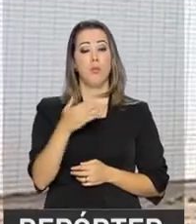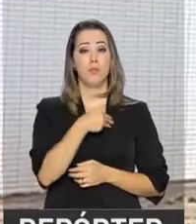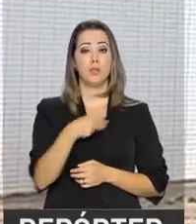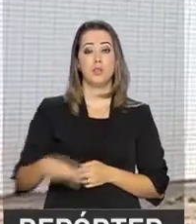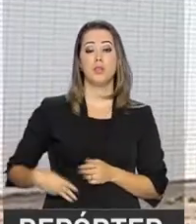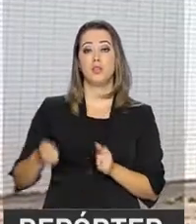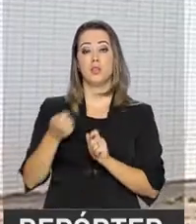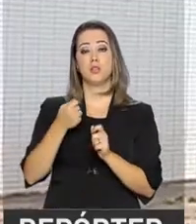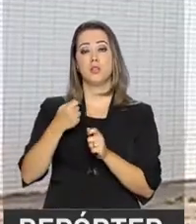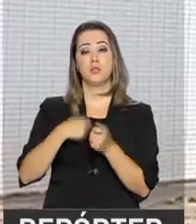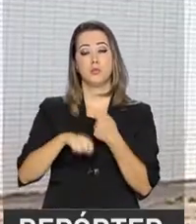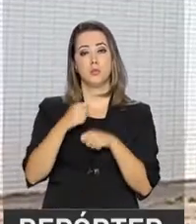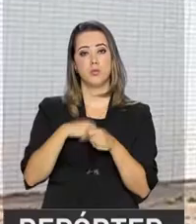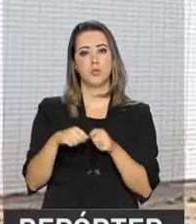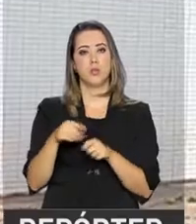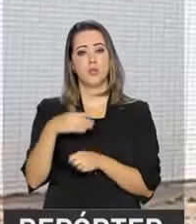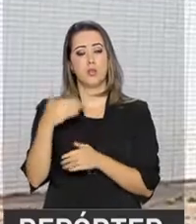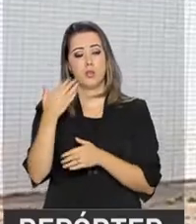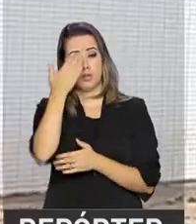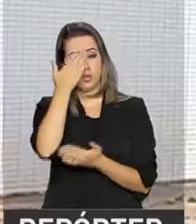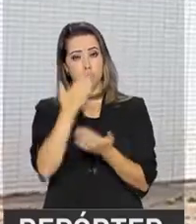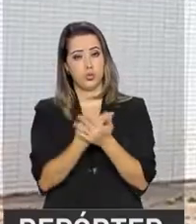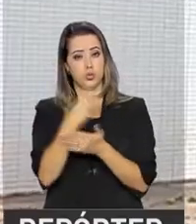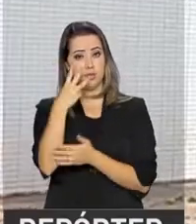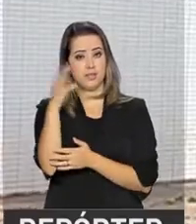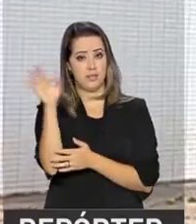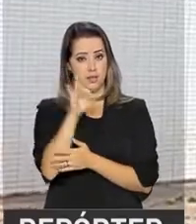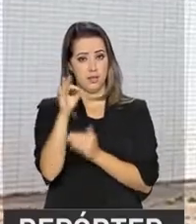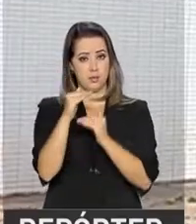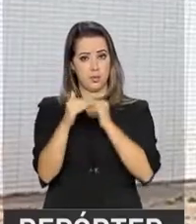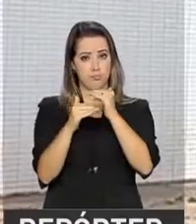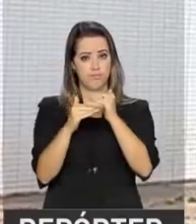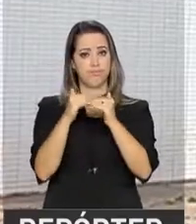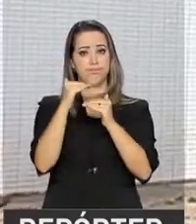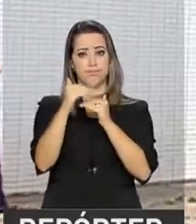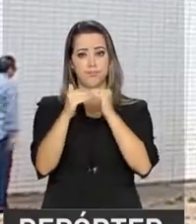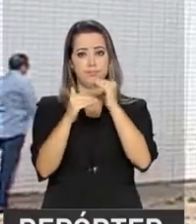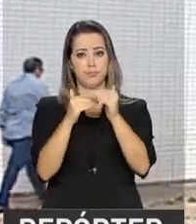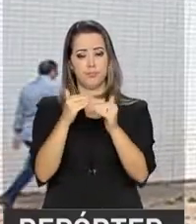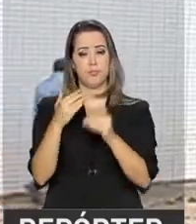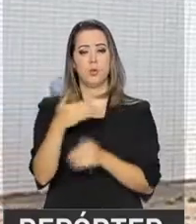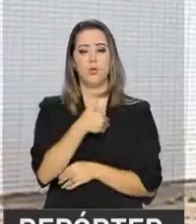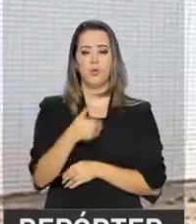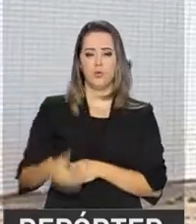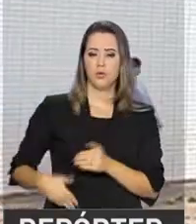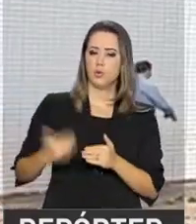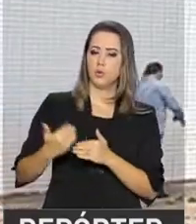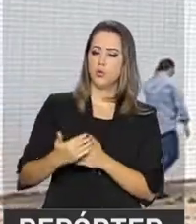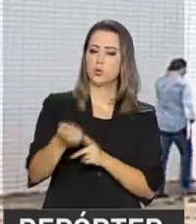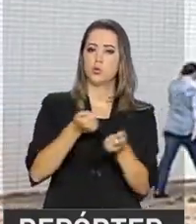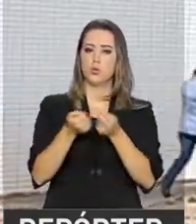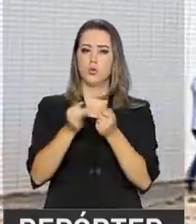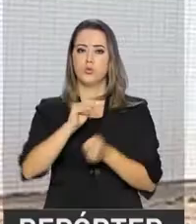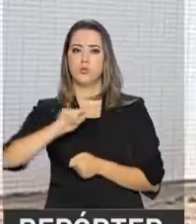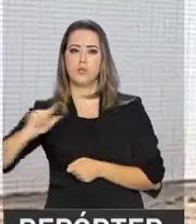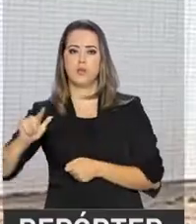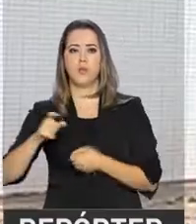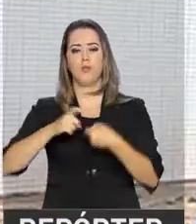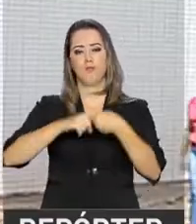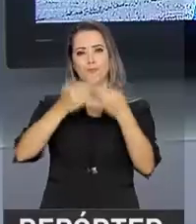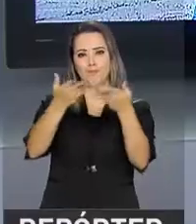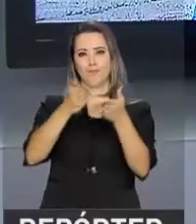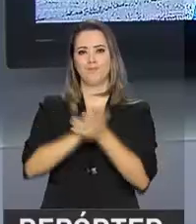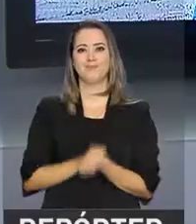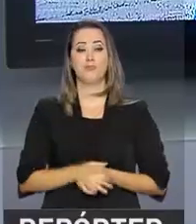brasil cresça 3% este ano e garantiu que o governo vai continuar o trabalho o trabalho de reajuste fiscal foto com você roberto